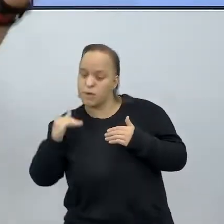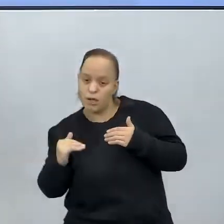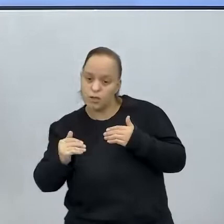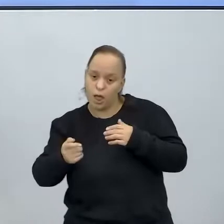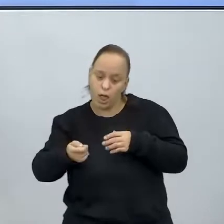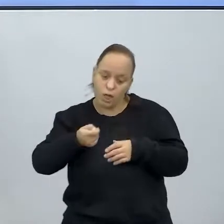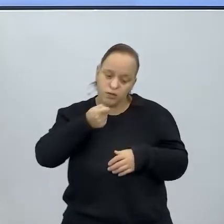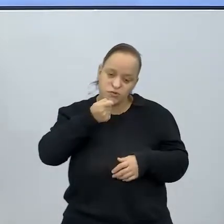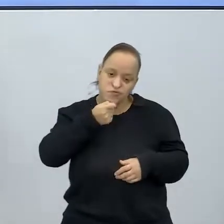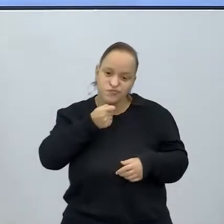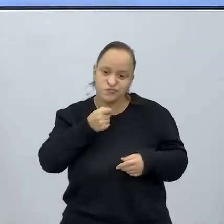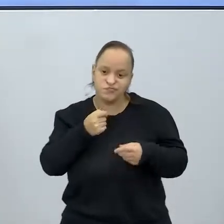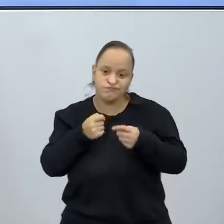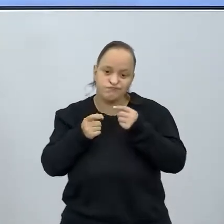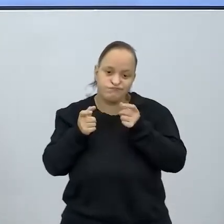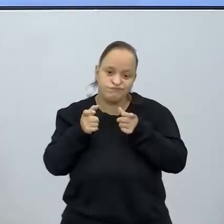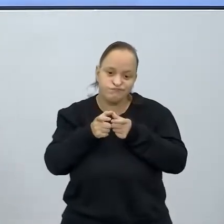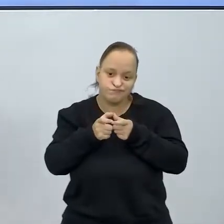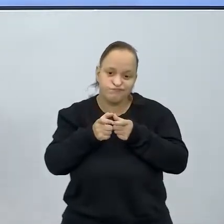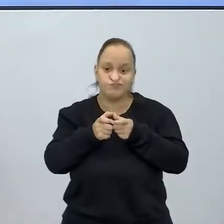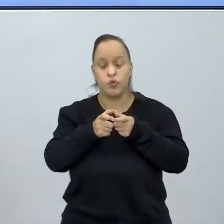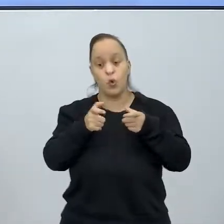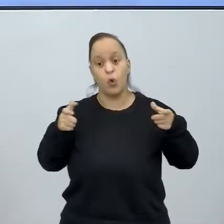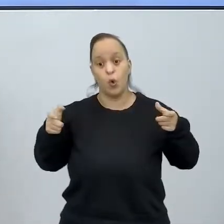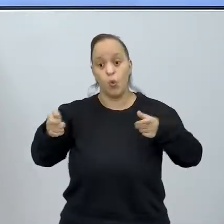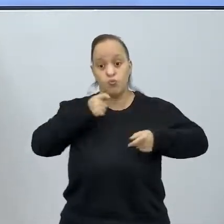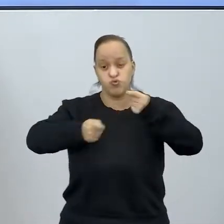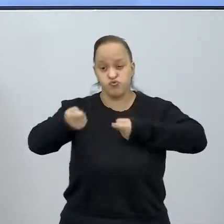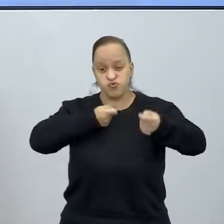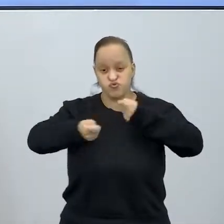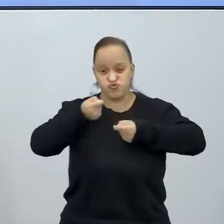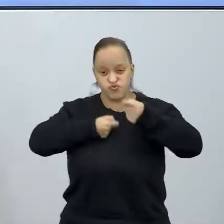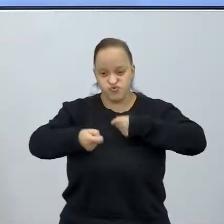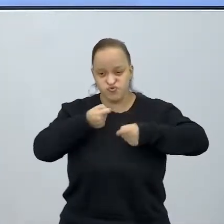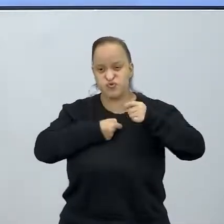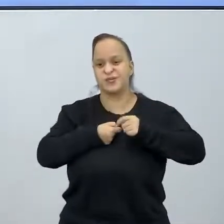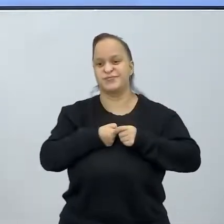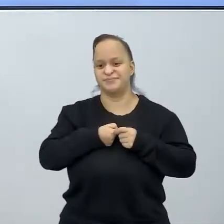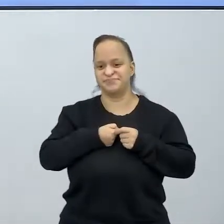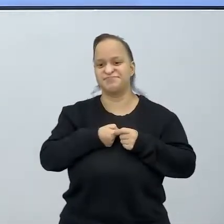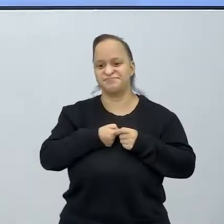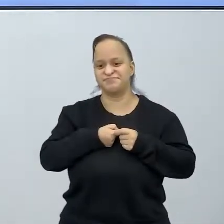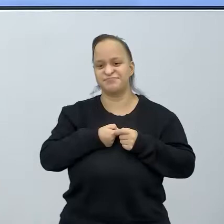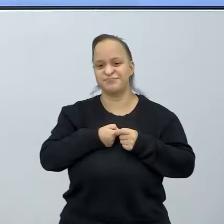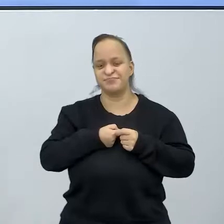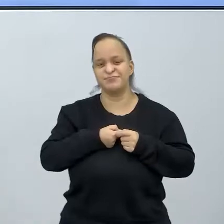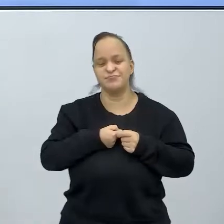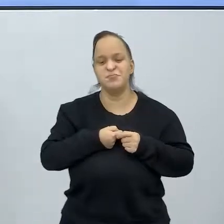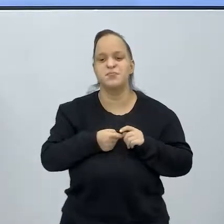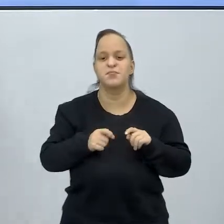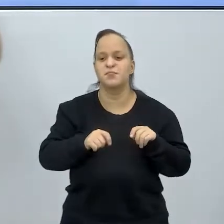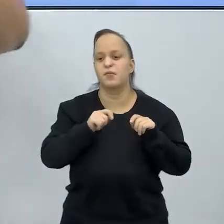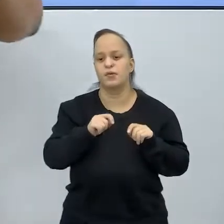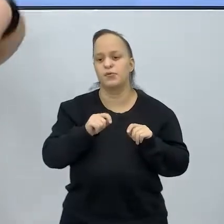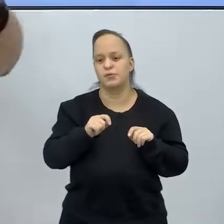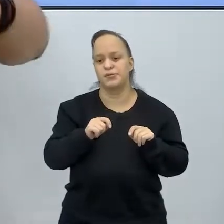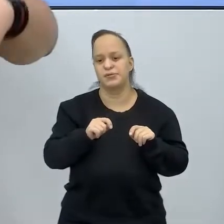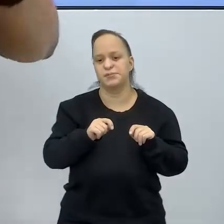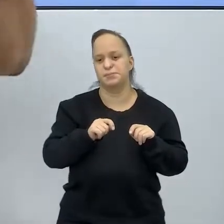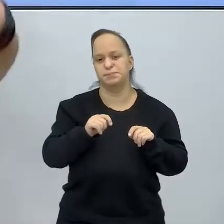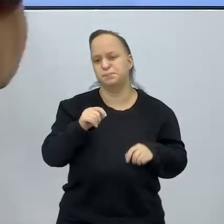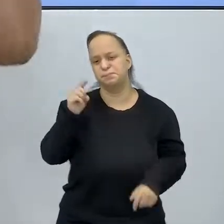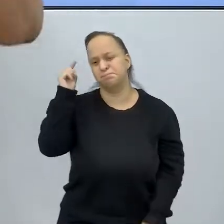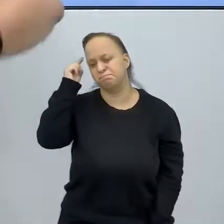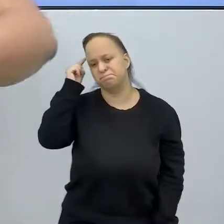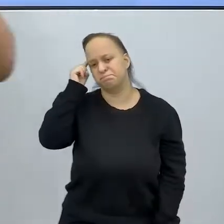menos. Então, quando a gente fala de dismorfia, eu acho que fica muito na nossa cabeça a ideia de que a dismorfia ela só tem a ver com um